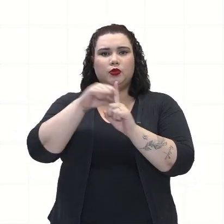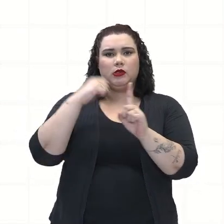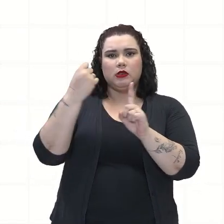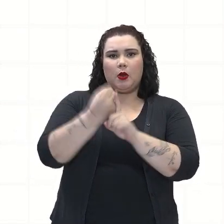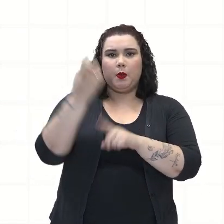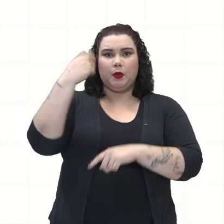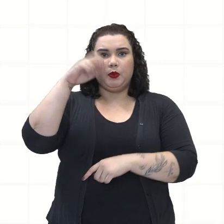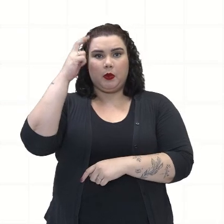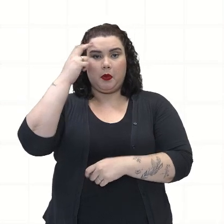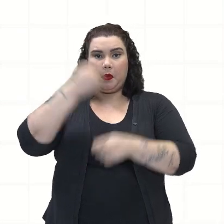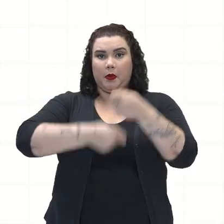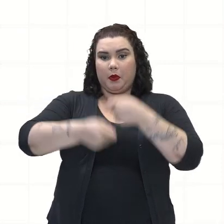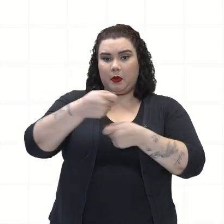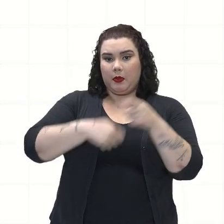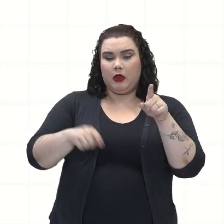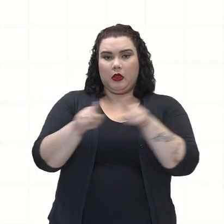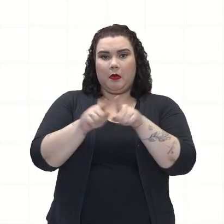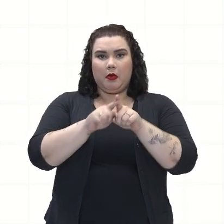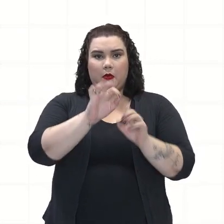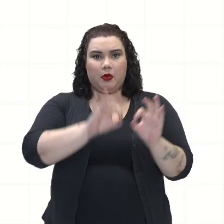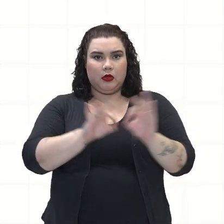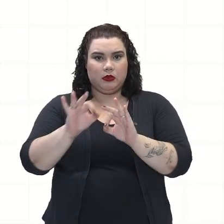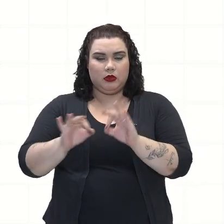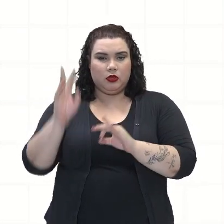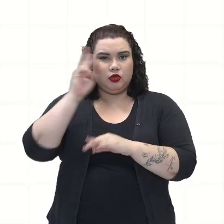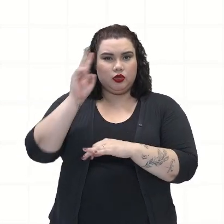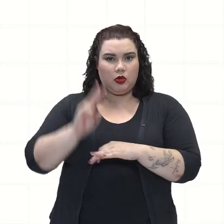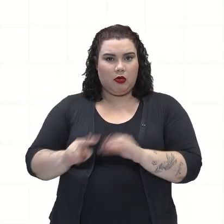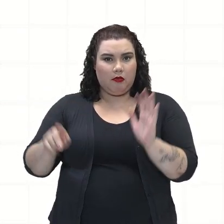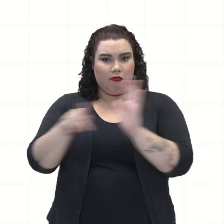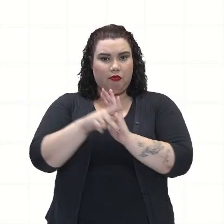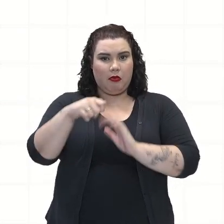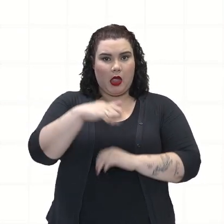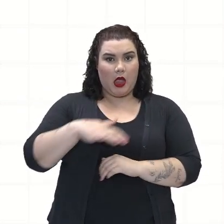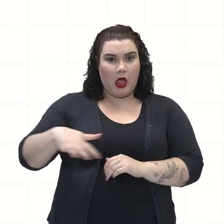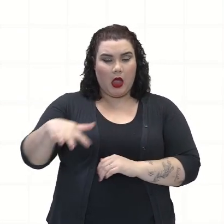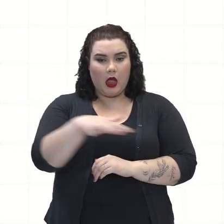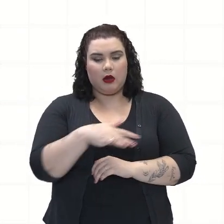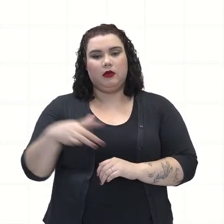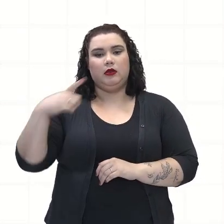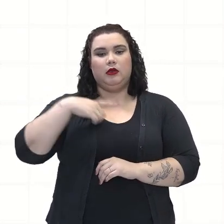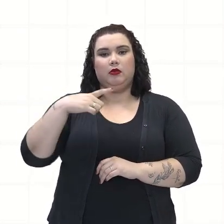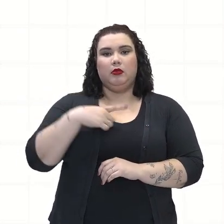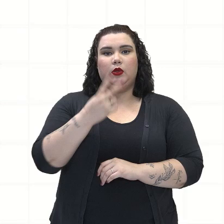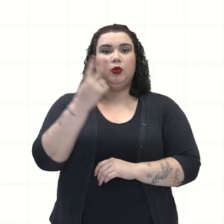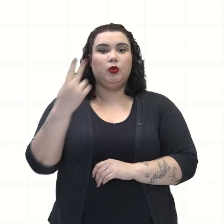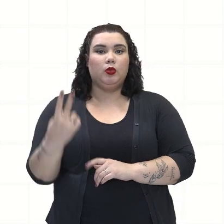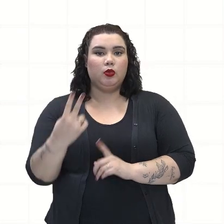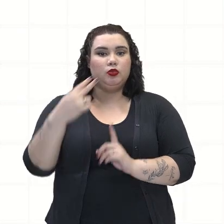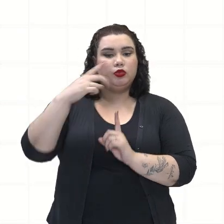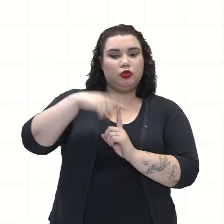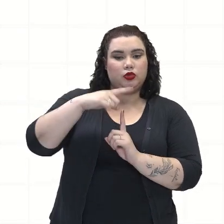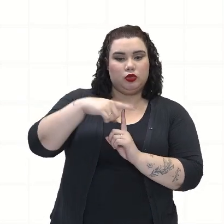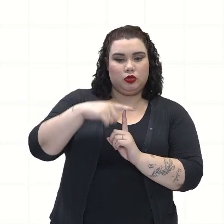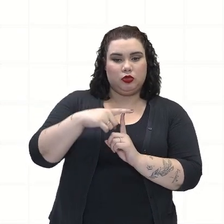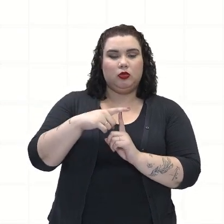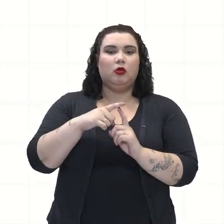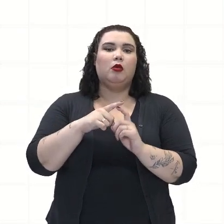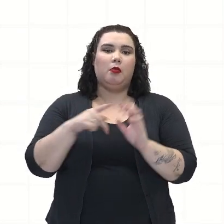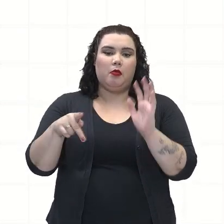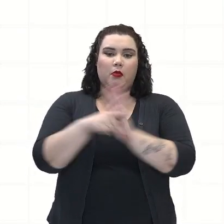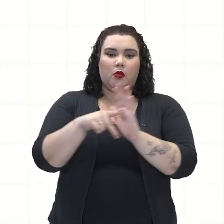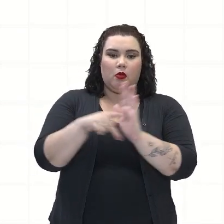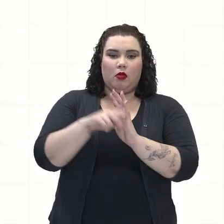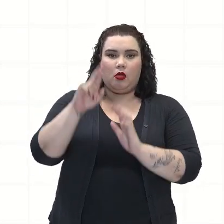econômicos, bem como o processo de formação histórica desse território, a gente também tem tem a regionalização do